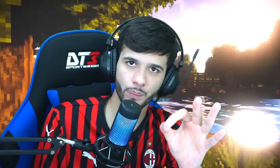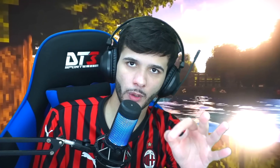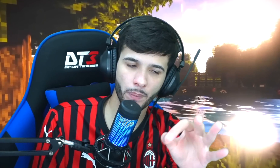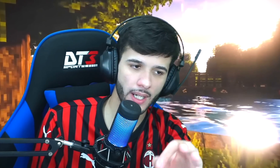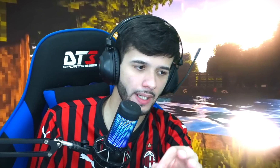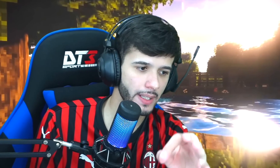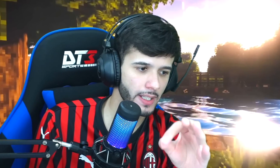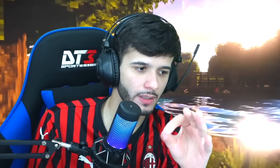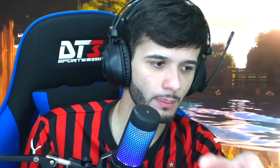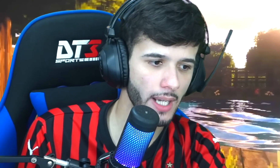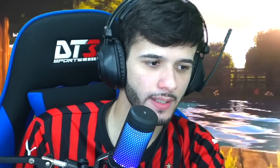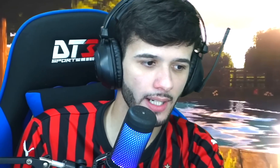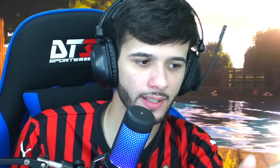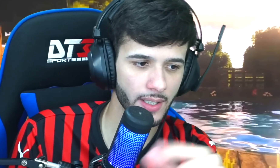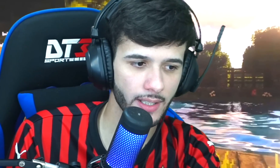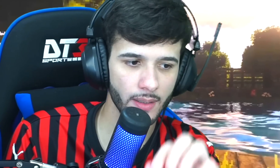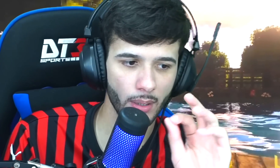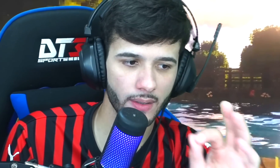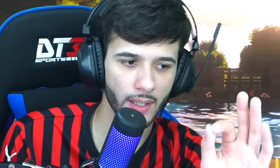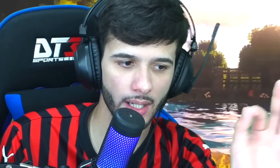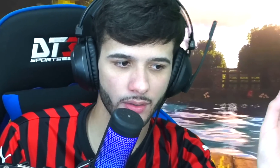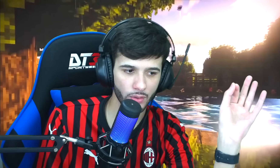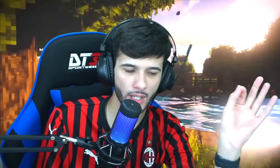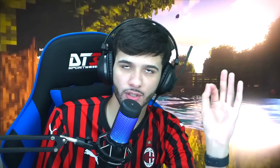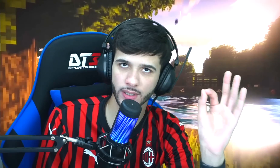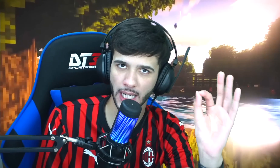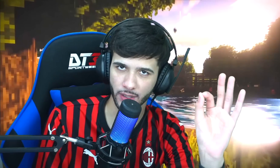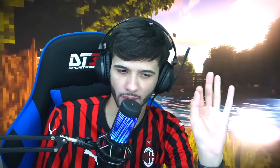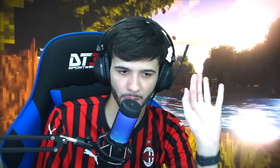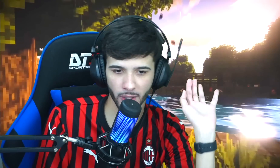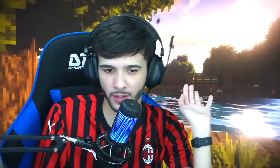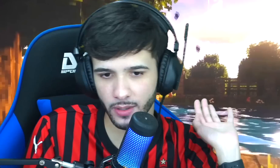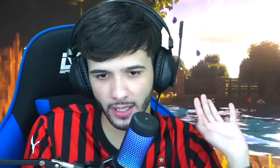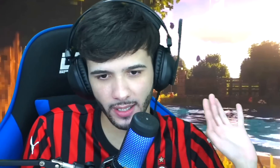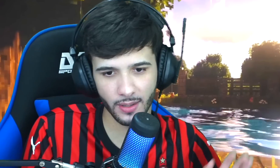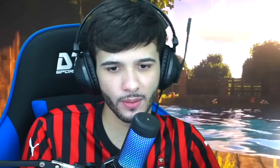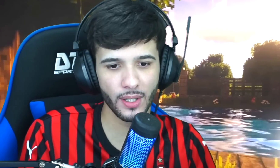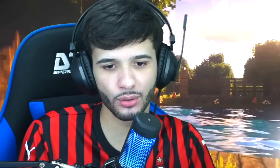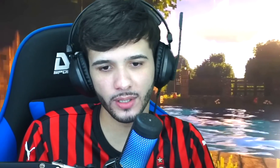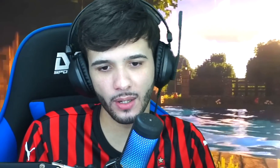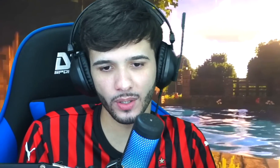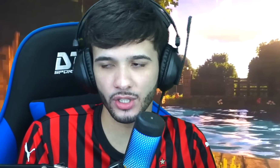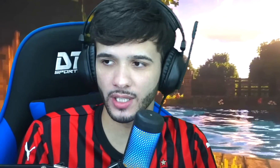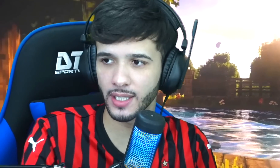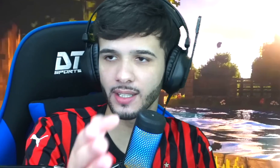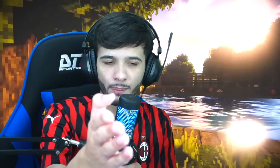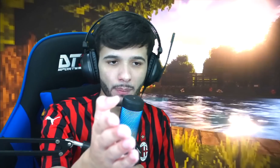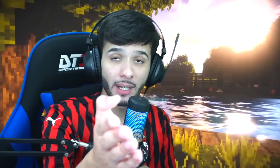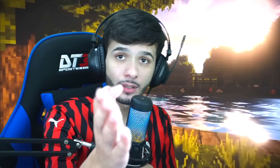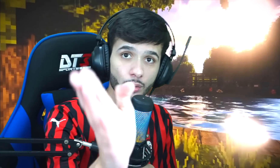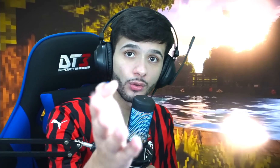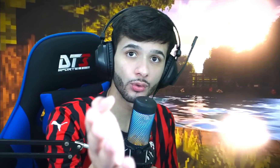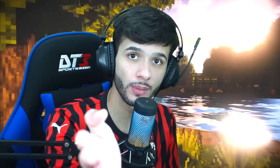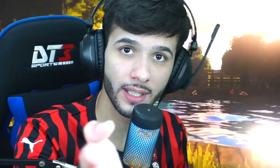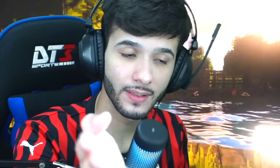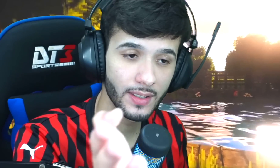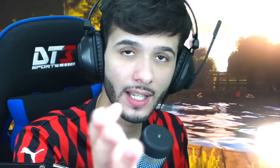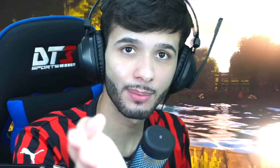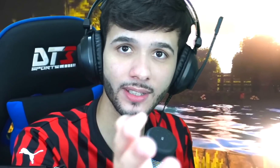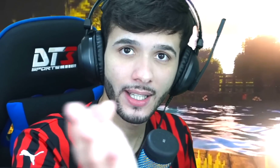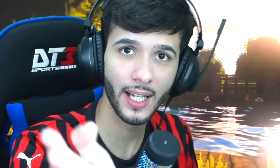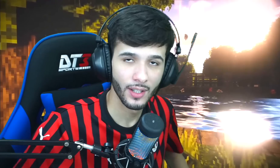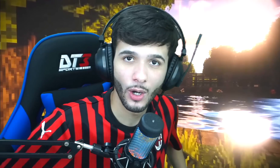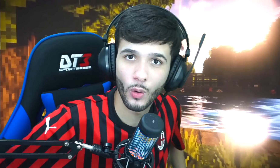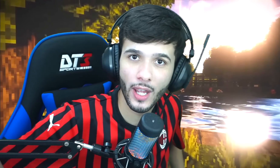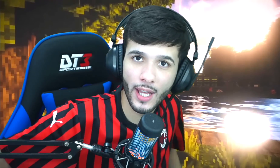As propagandas mais engraçadas e bizarras dos candidatos. É período de eleição agora, é toda hora. Acho que até nas propagandas do YouTube aqui, às vezes você